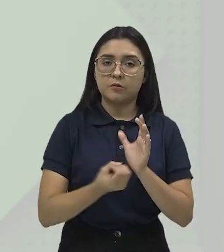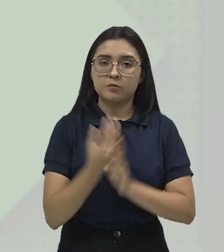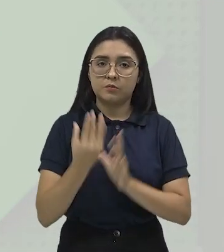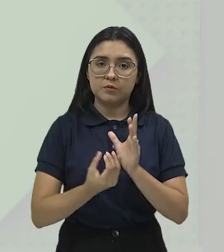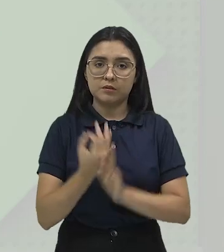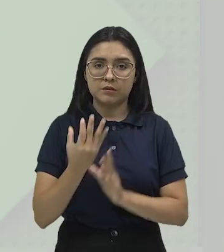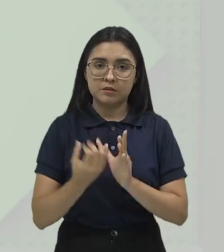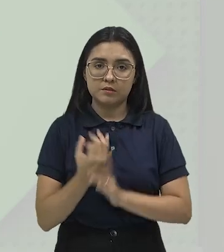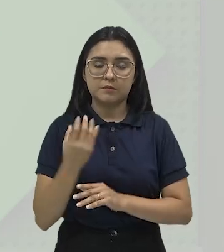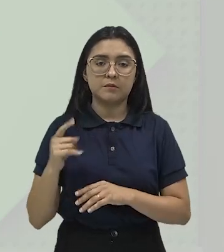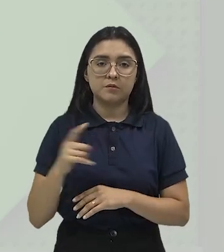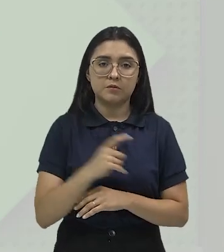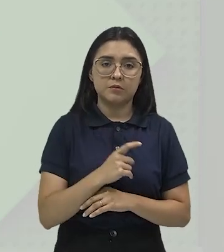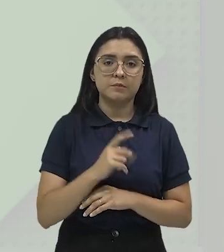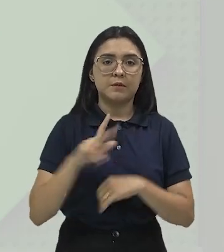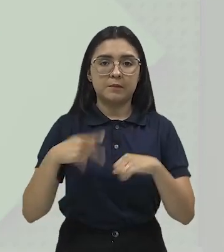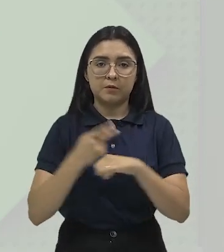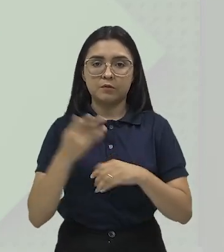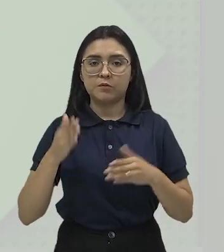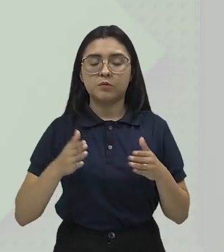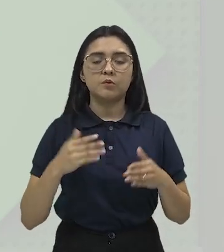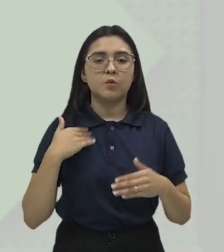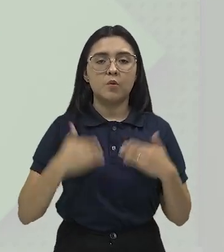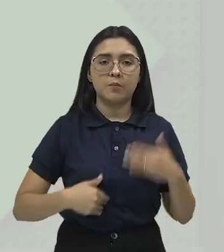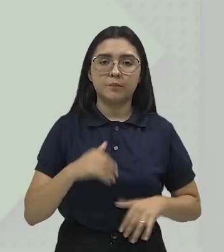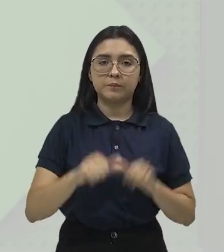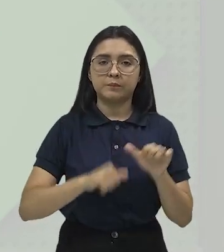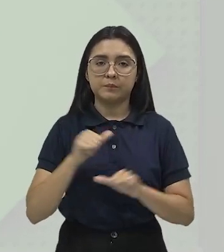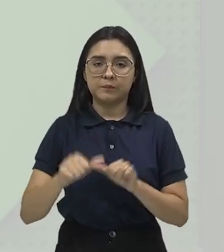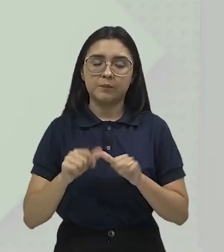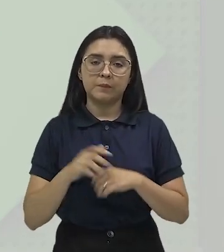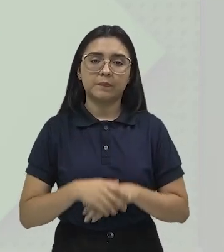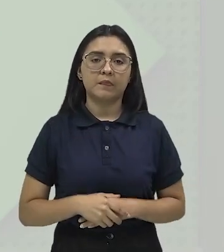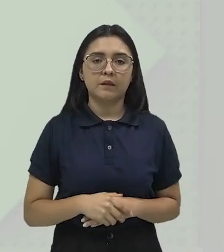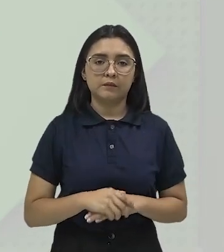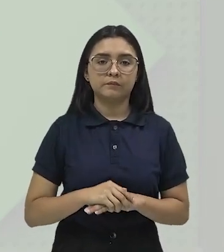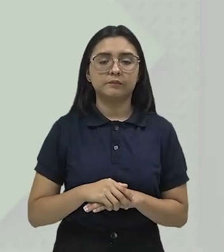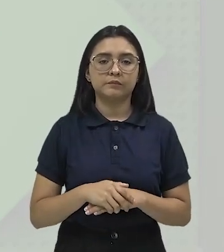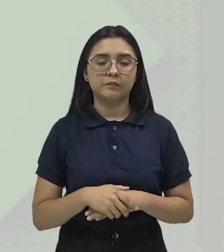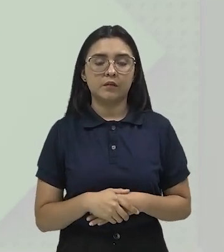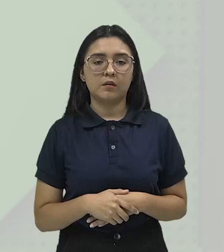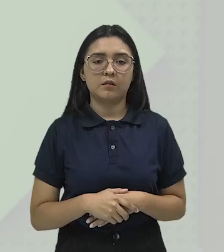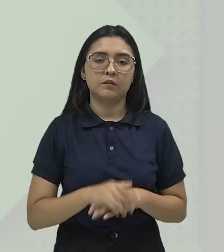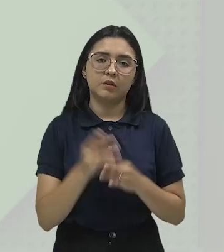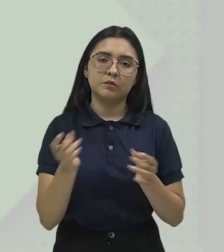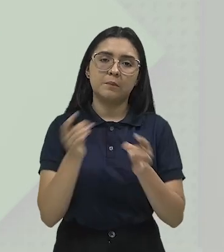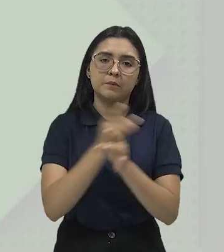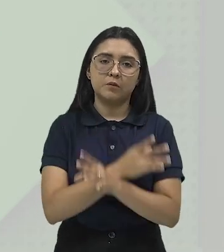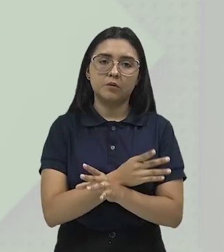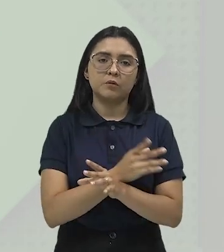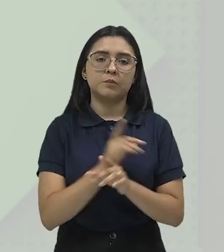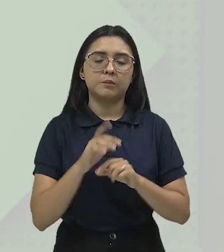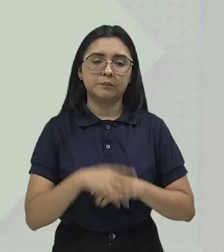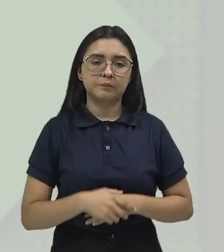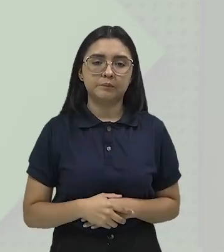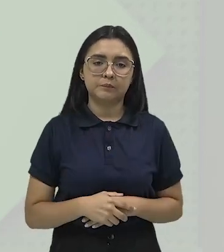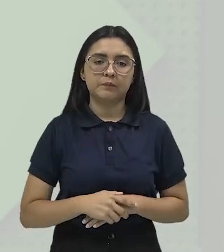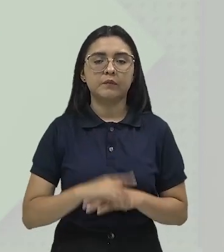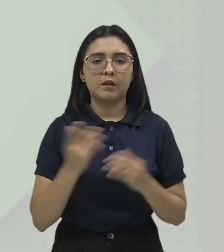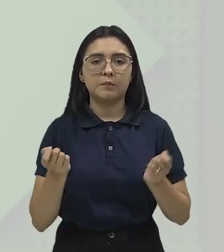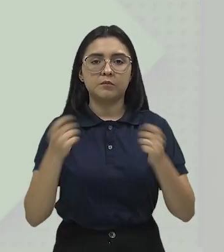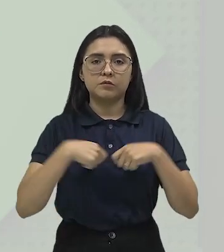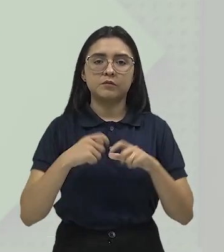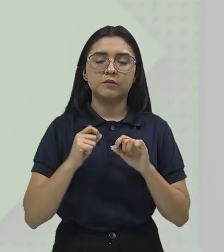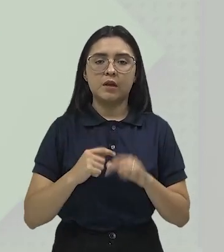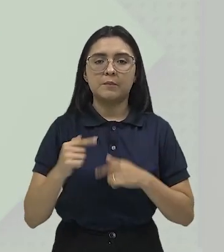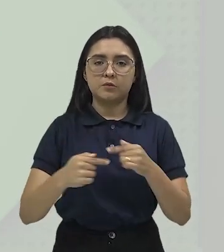células reprodutivas, estarão maduras para se tornarem então gametas, e assim acontecer a